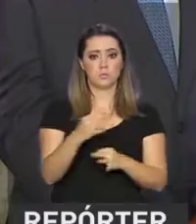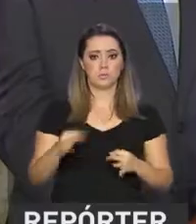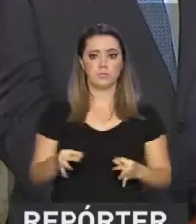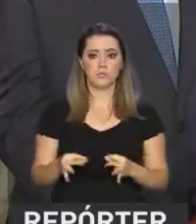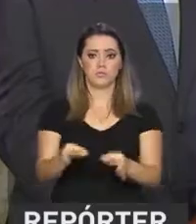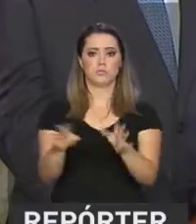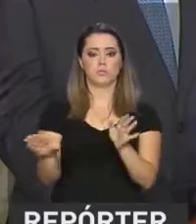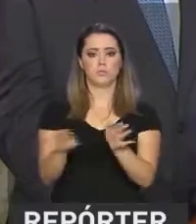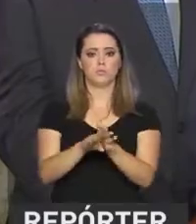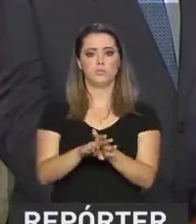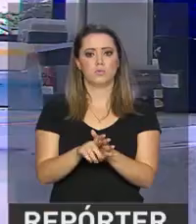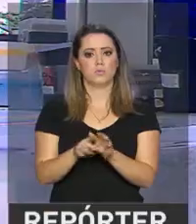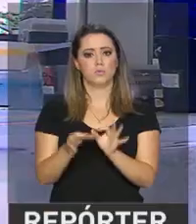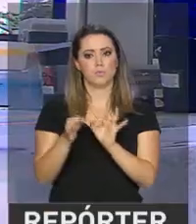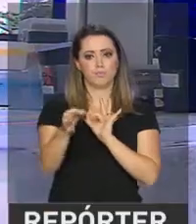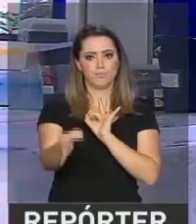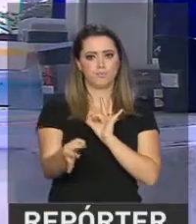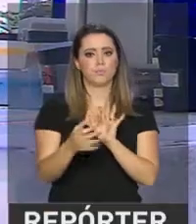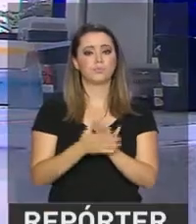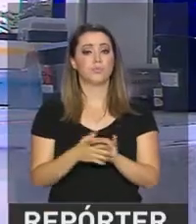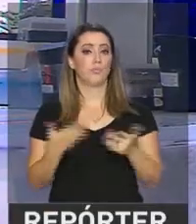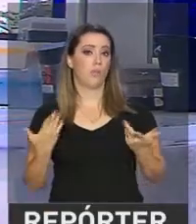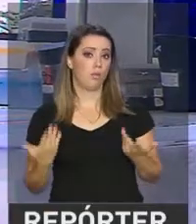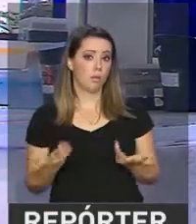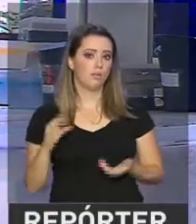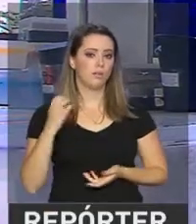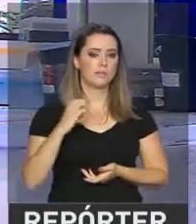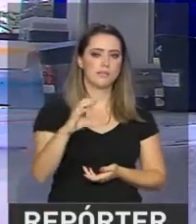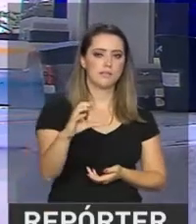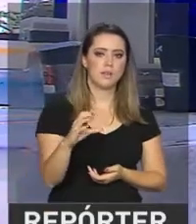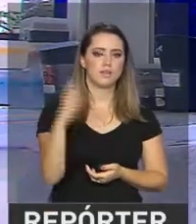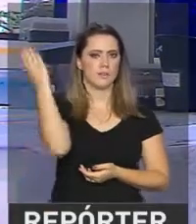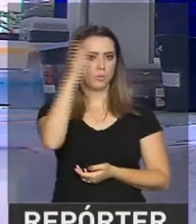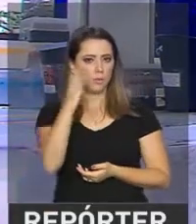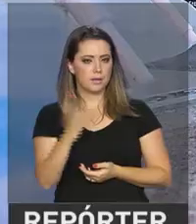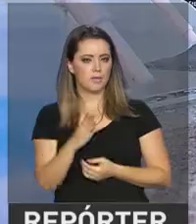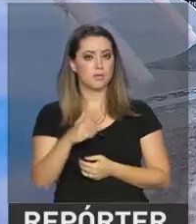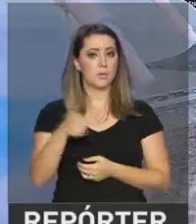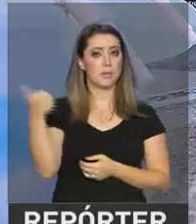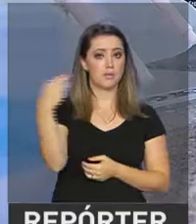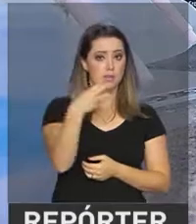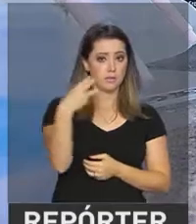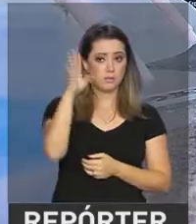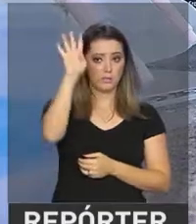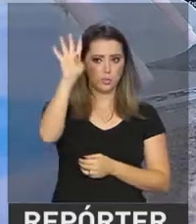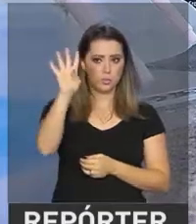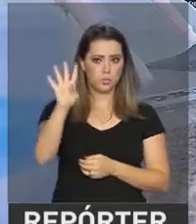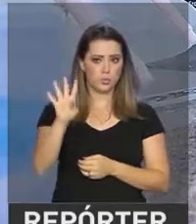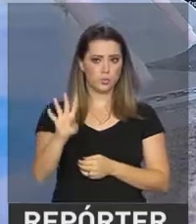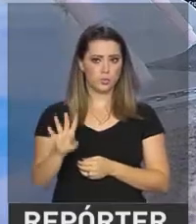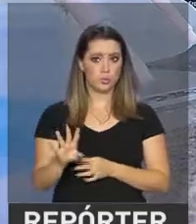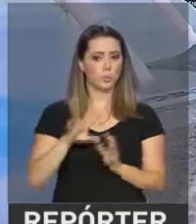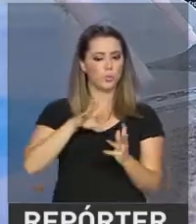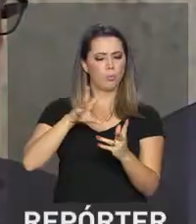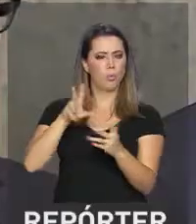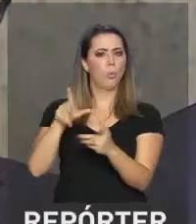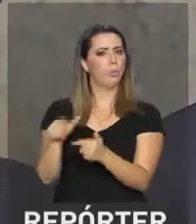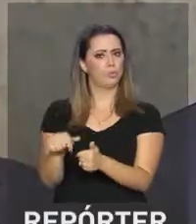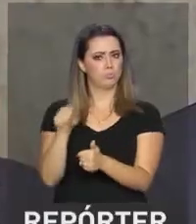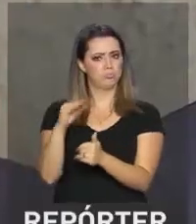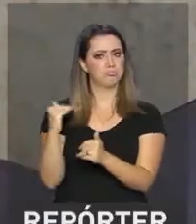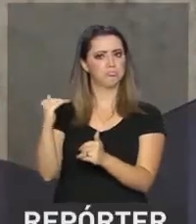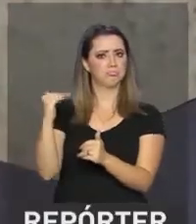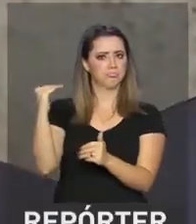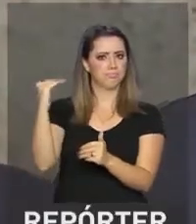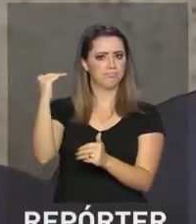chegue na ponta a ciência brasileira ocupa a 13ª posição em produção científica no mundo para o